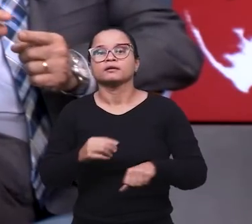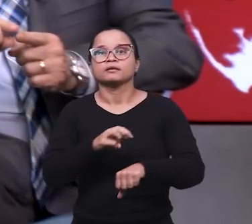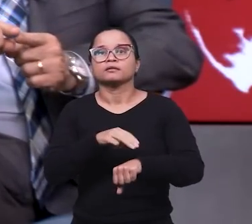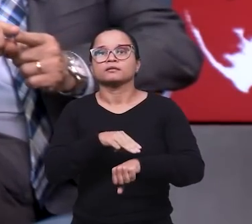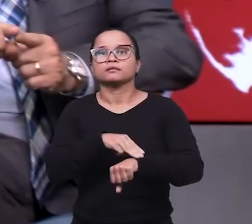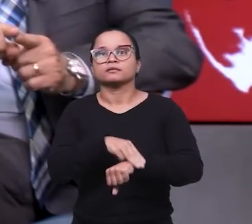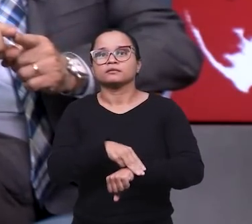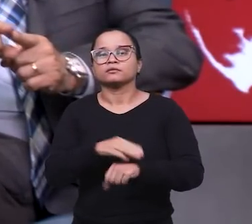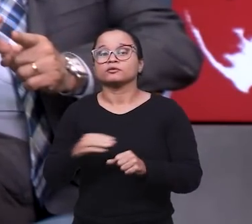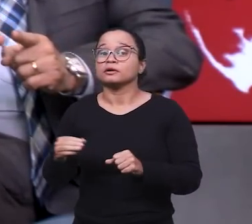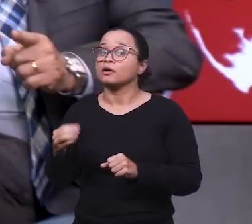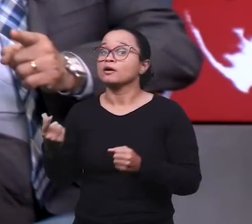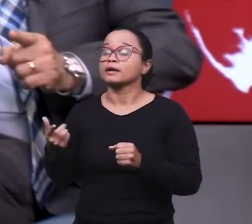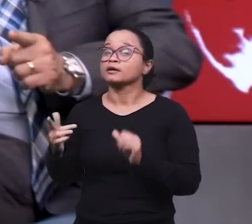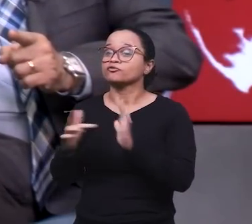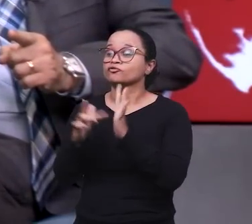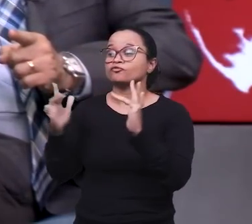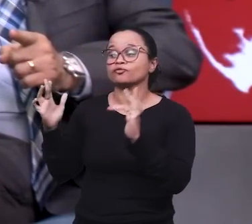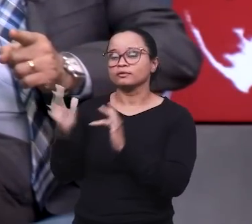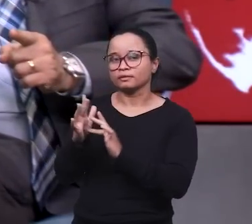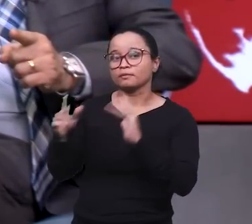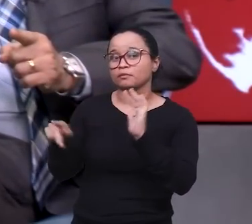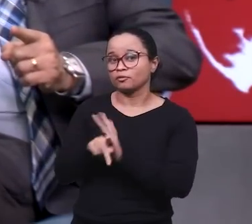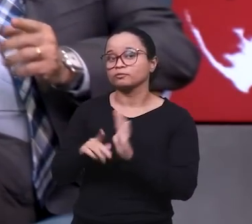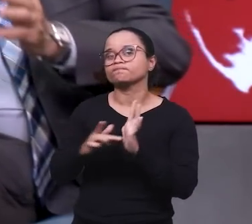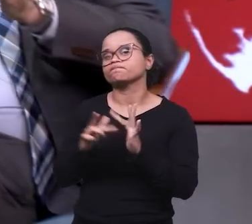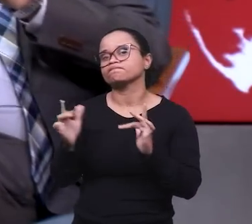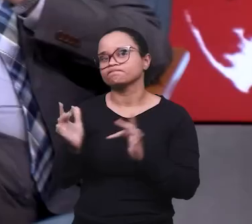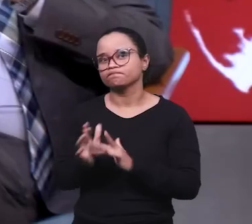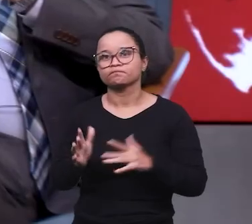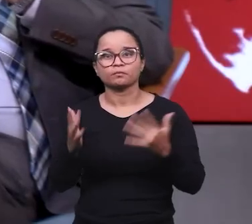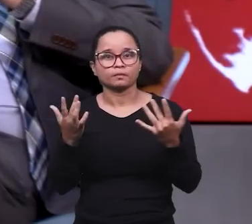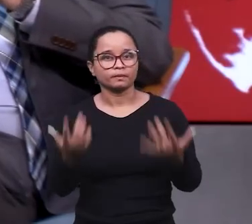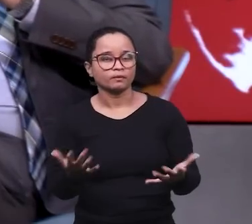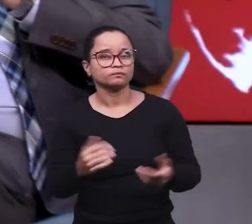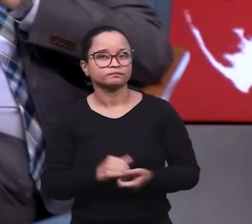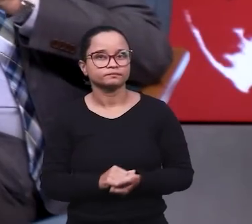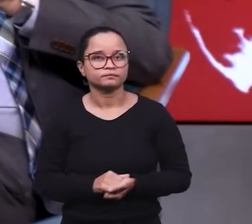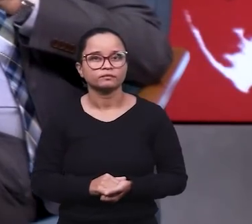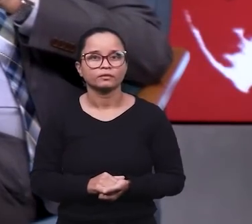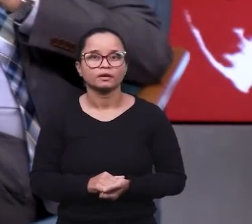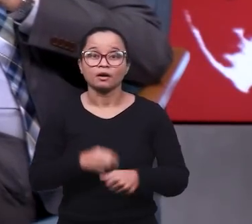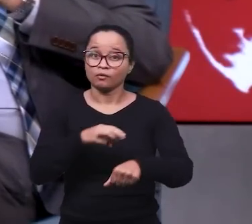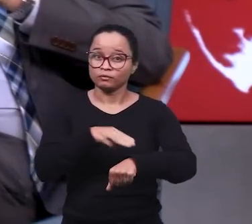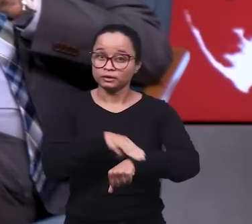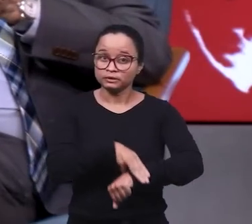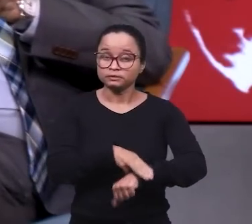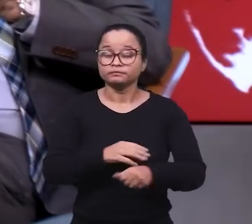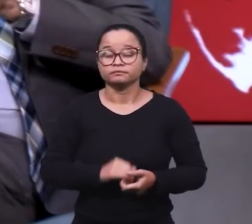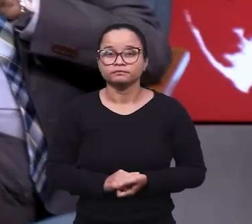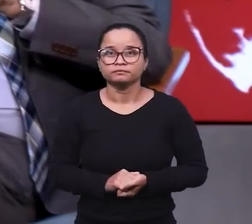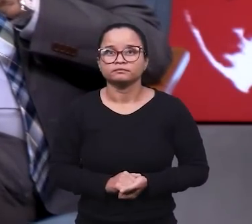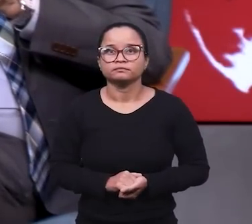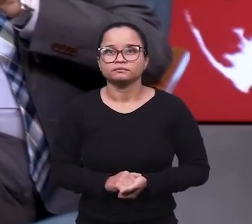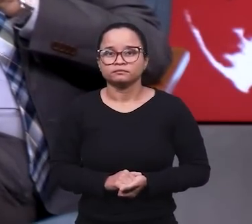o ministério de Jesus. Então, esse é o